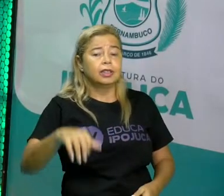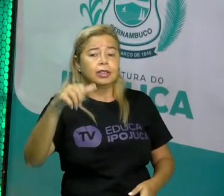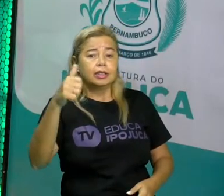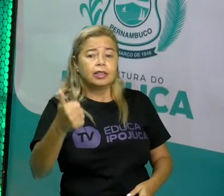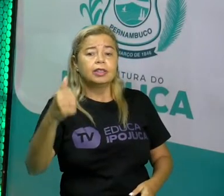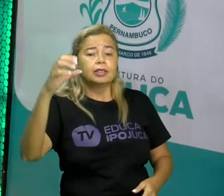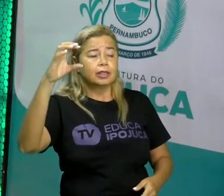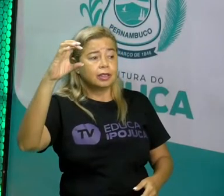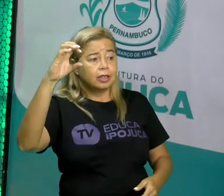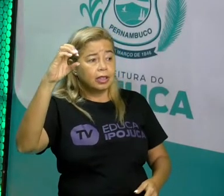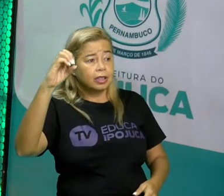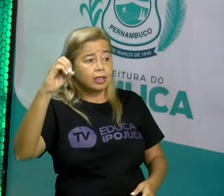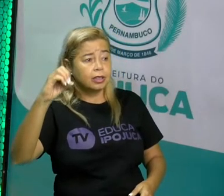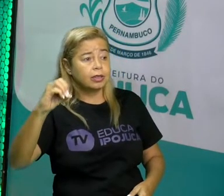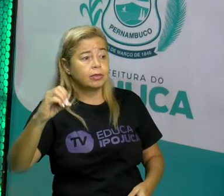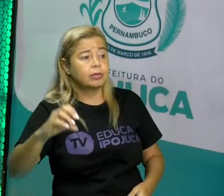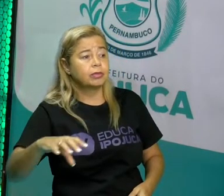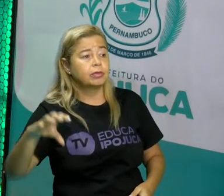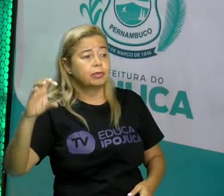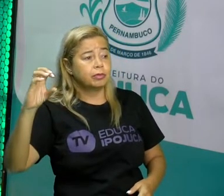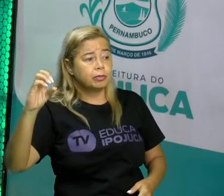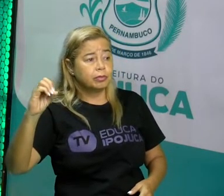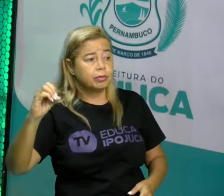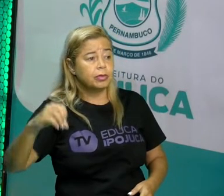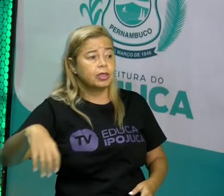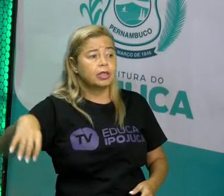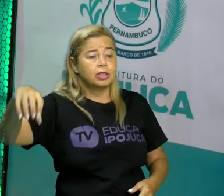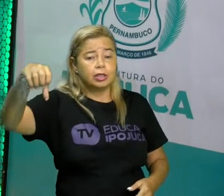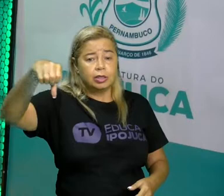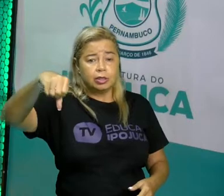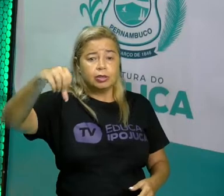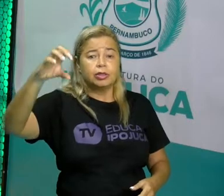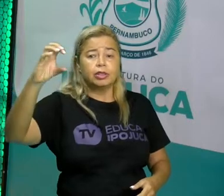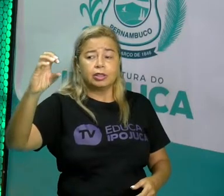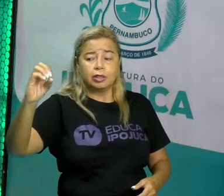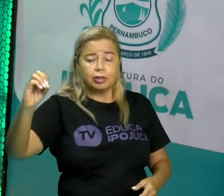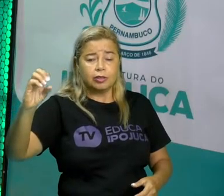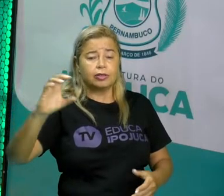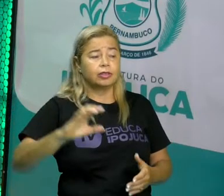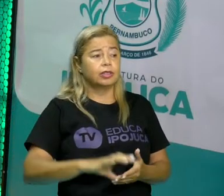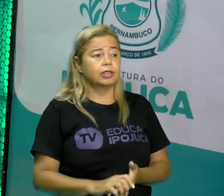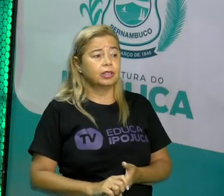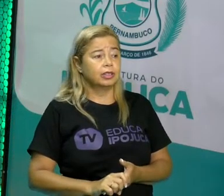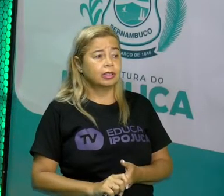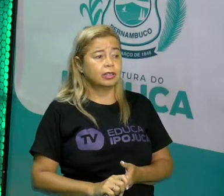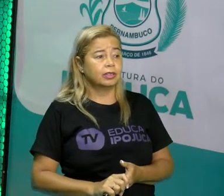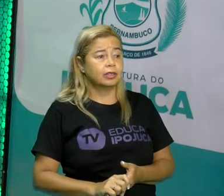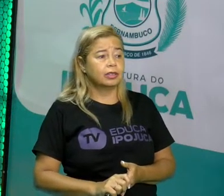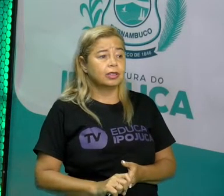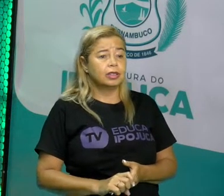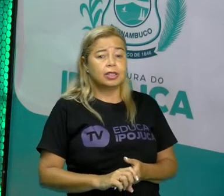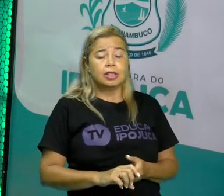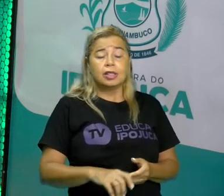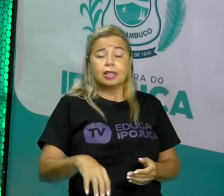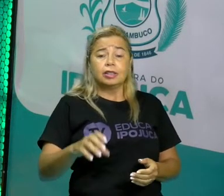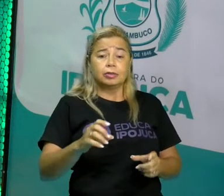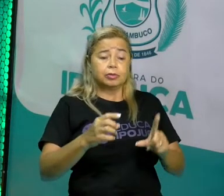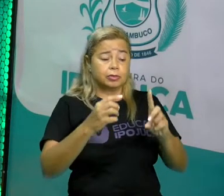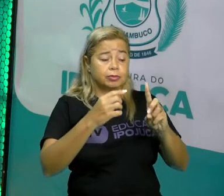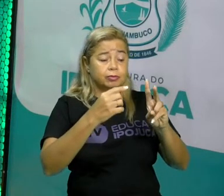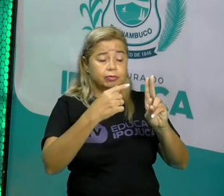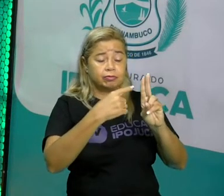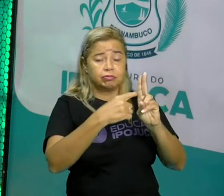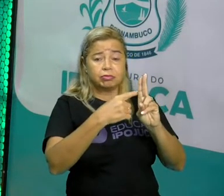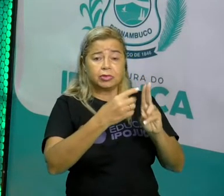entender, ó, unidade zero, porque a dezena é 90. Centena também não tem, é zero.